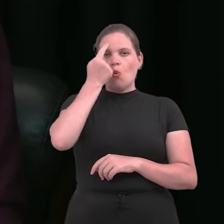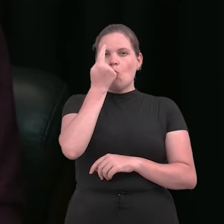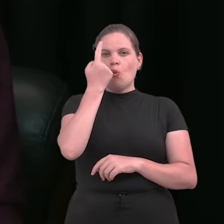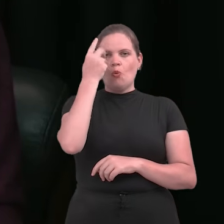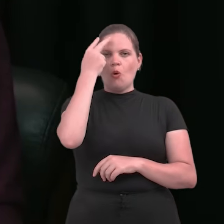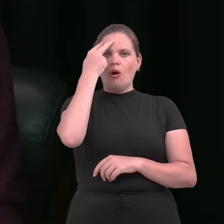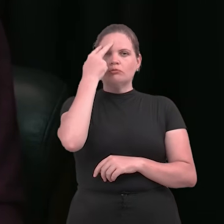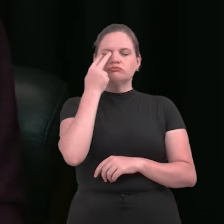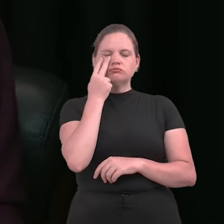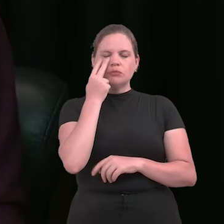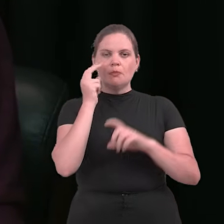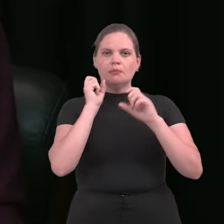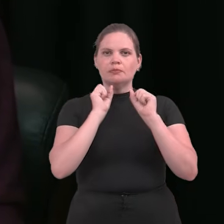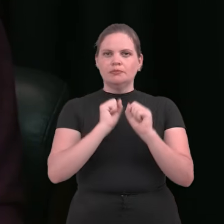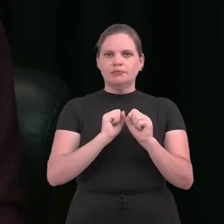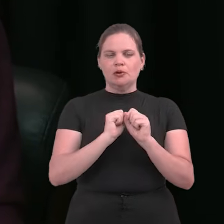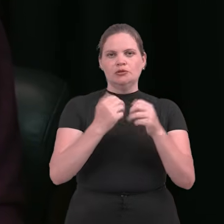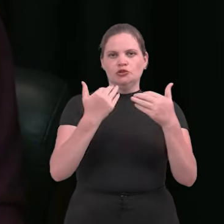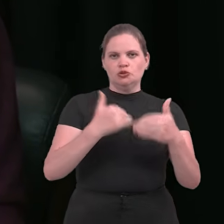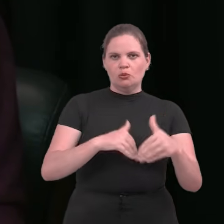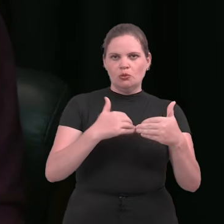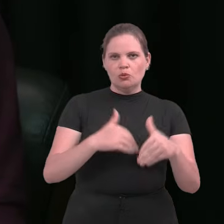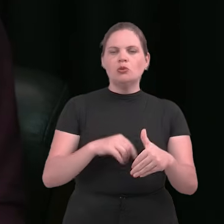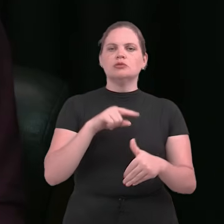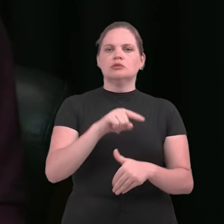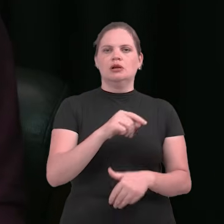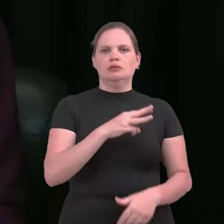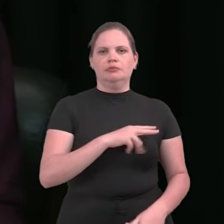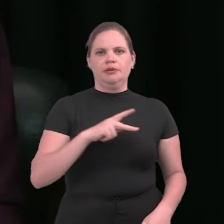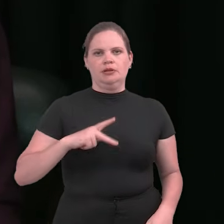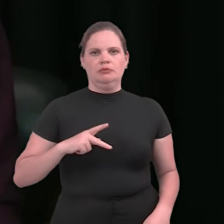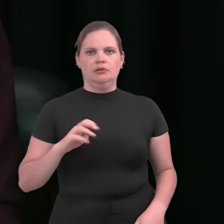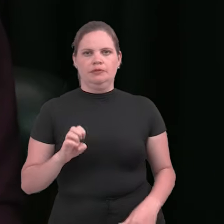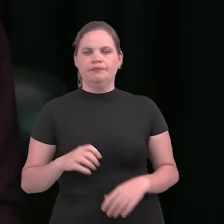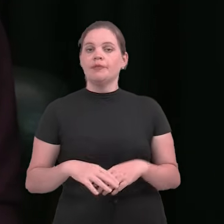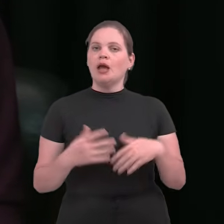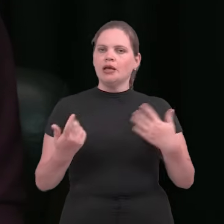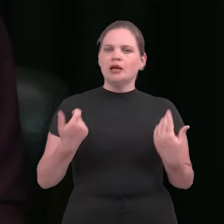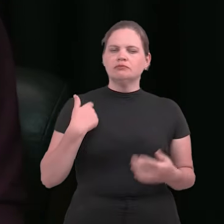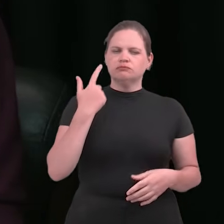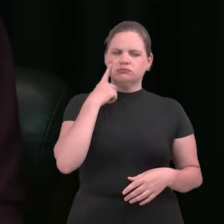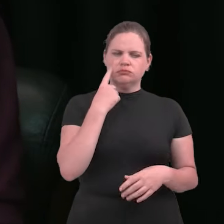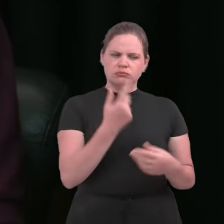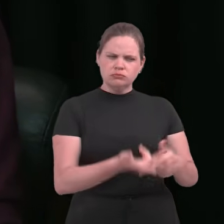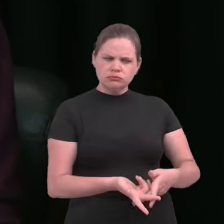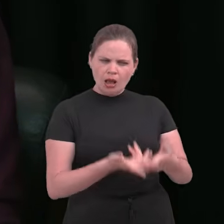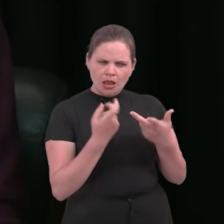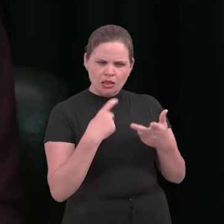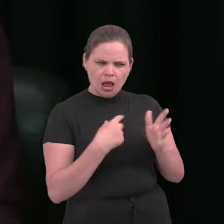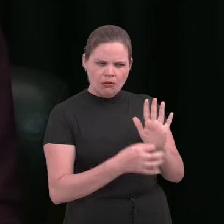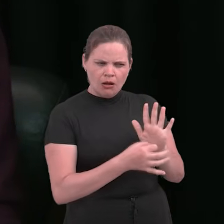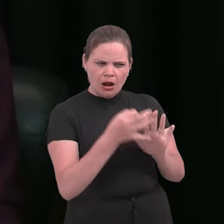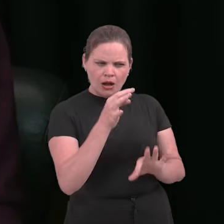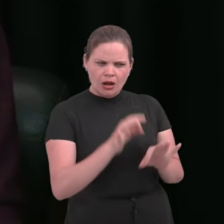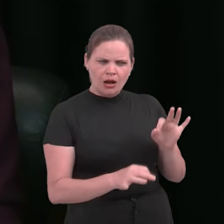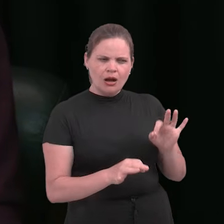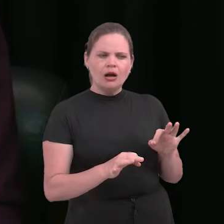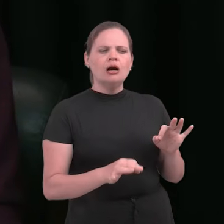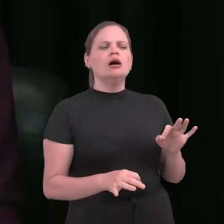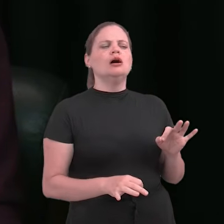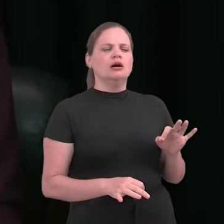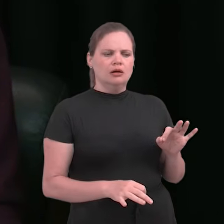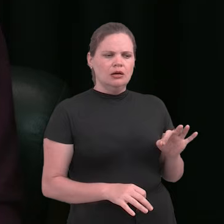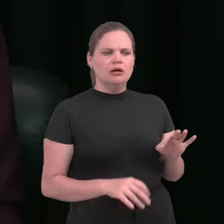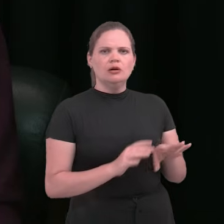né? É, pessoa com deficiência, né? Isso. Uhum. E aí eu usei esse recurso. Eu já tinha começado a usar, mas para o MPU também usei